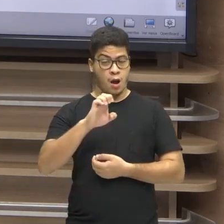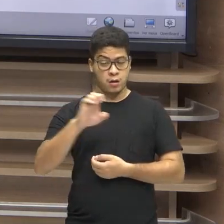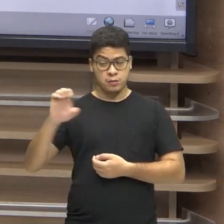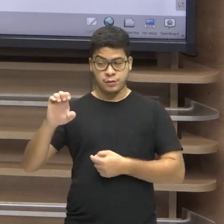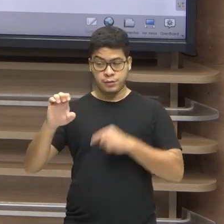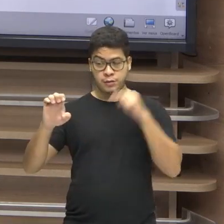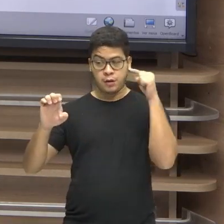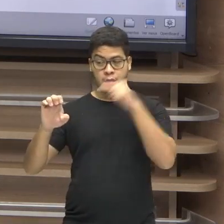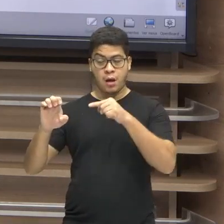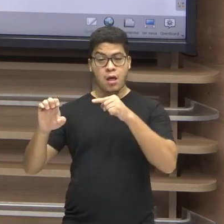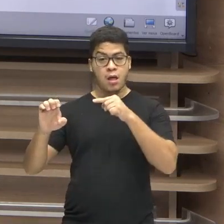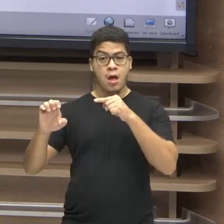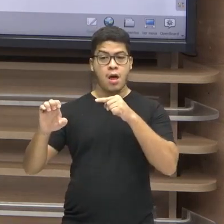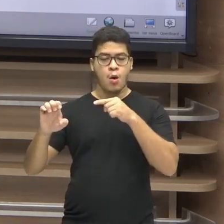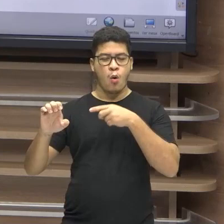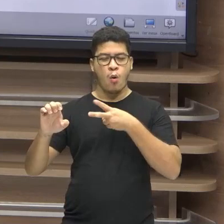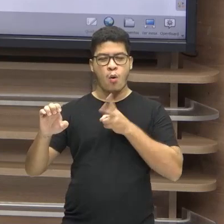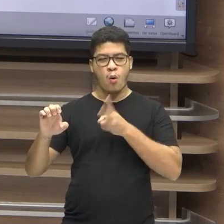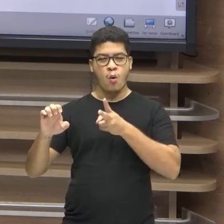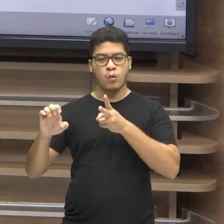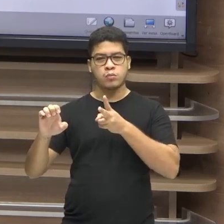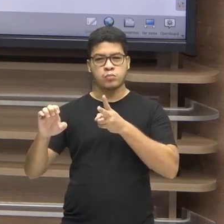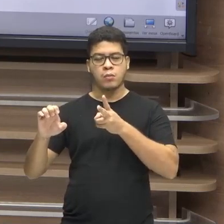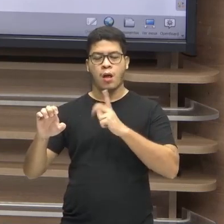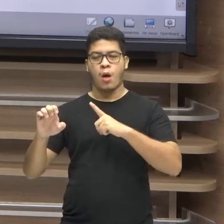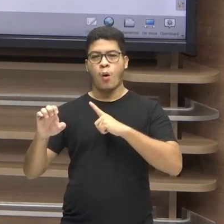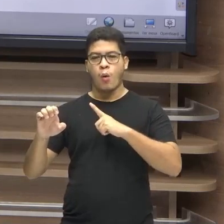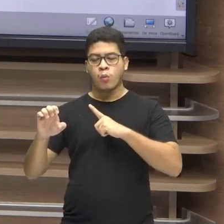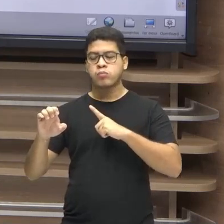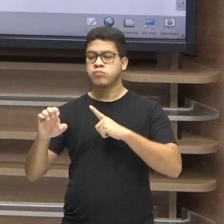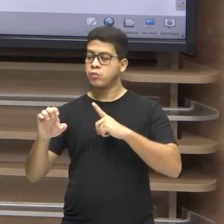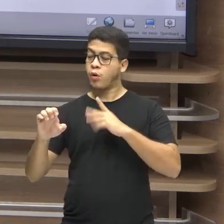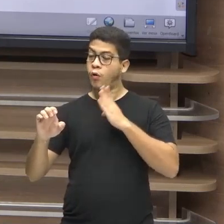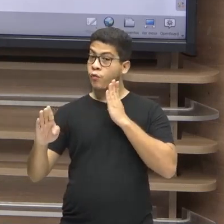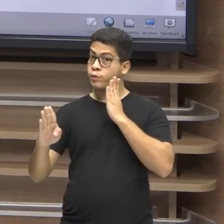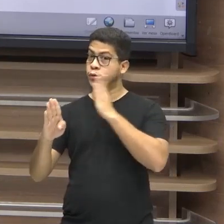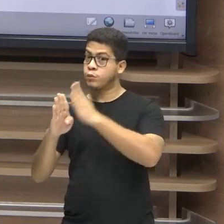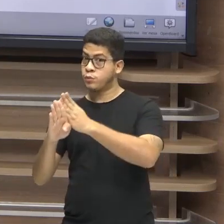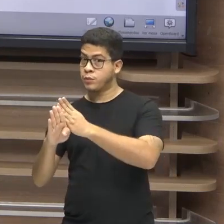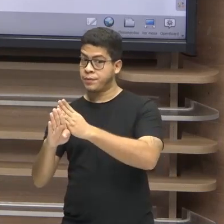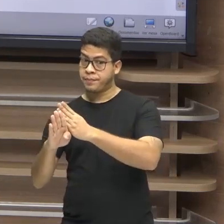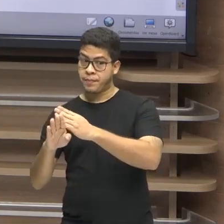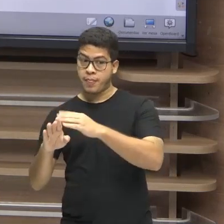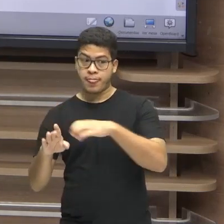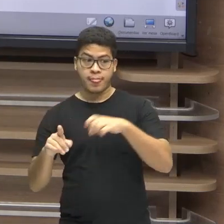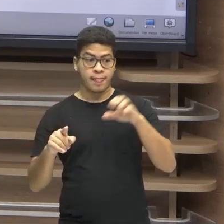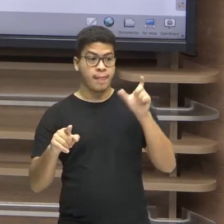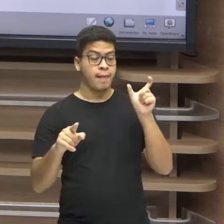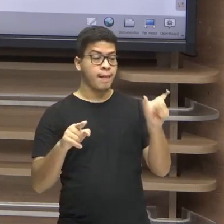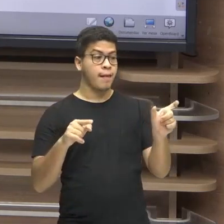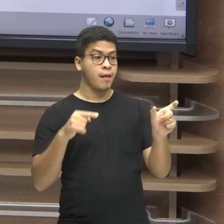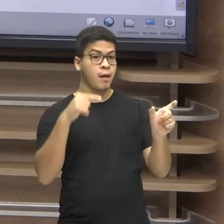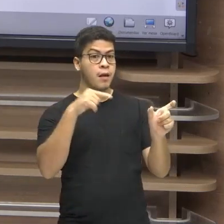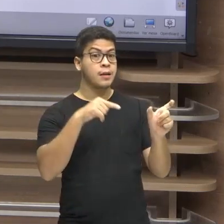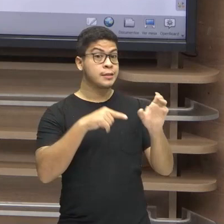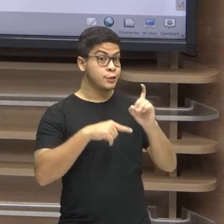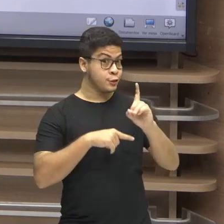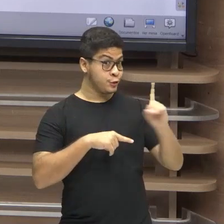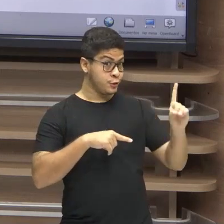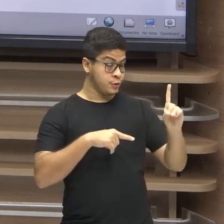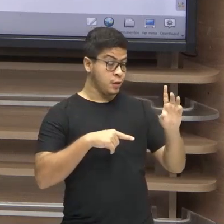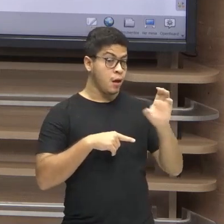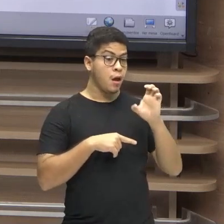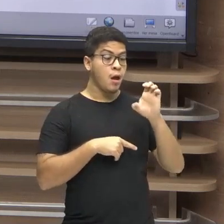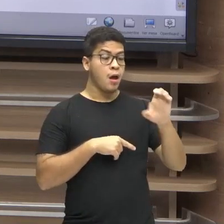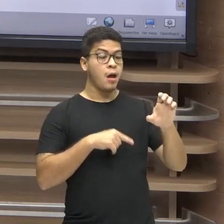têm as incógnitas, que têm as letras, tá? Do outro lado, nós iremos deixar os termos que têm apenas números,